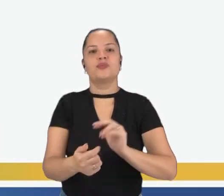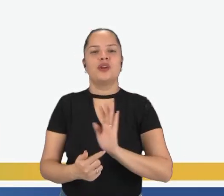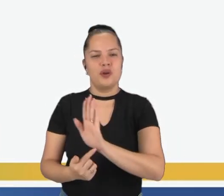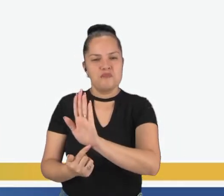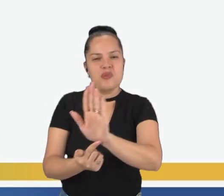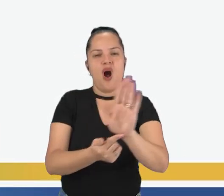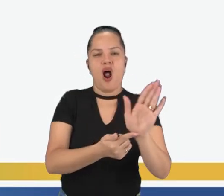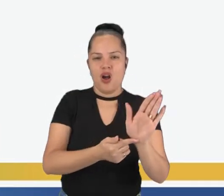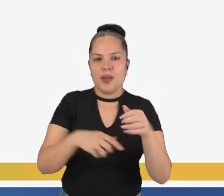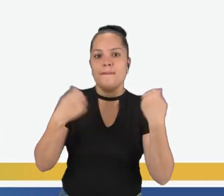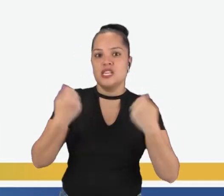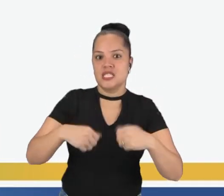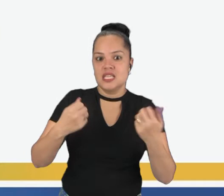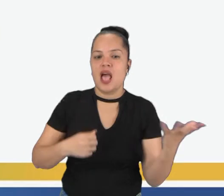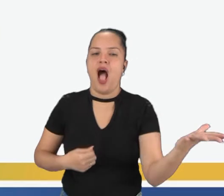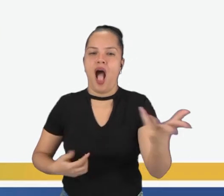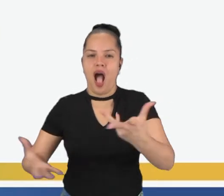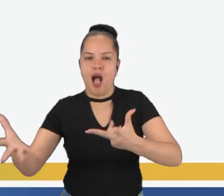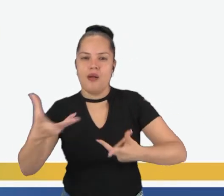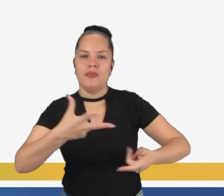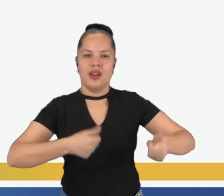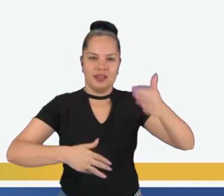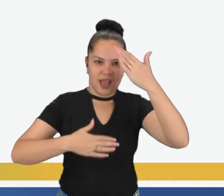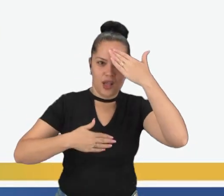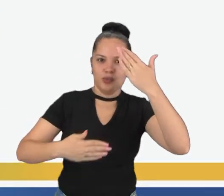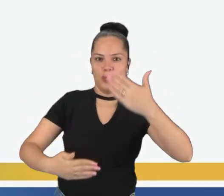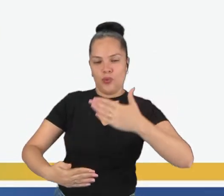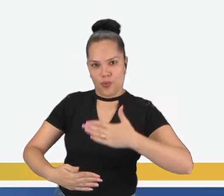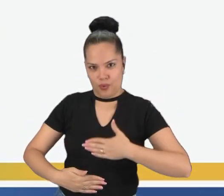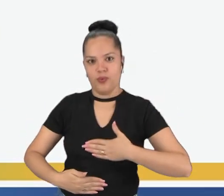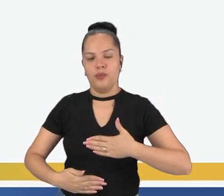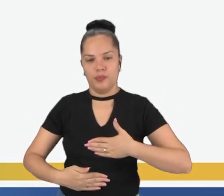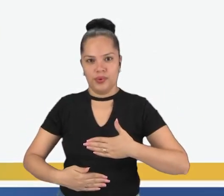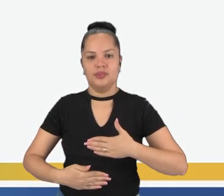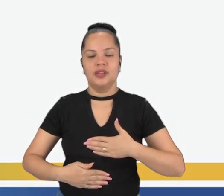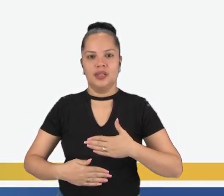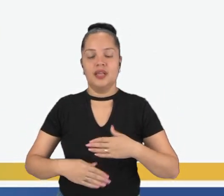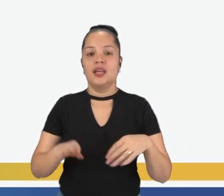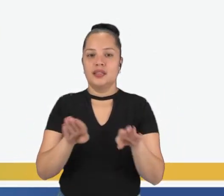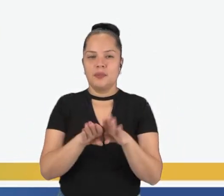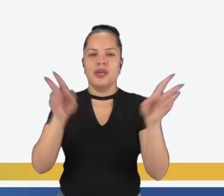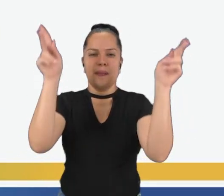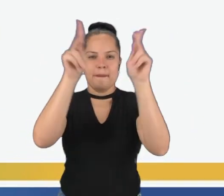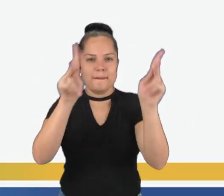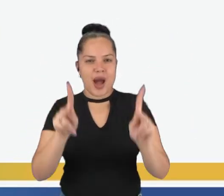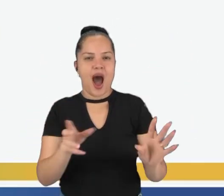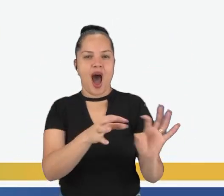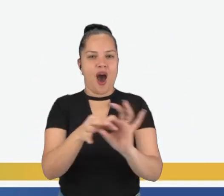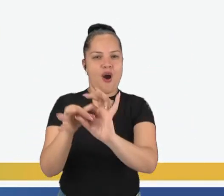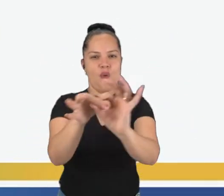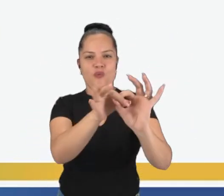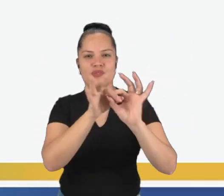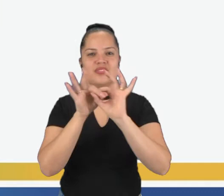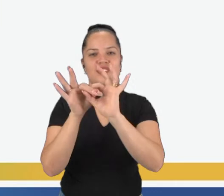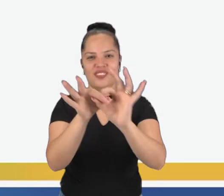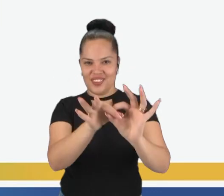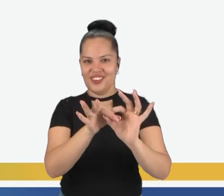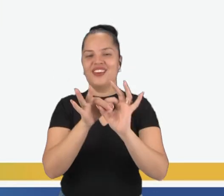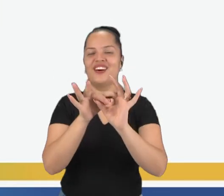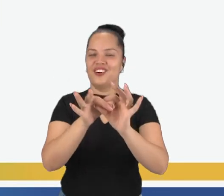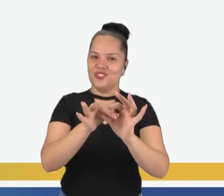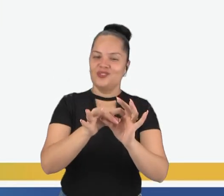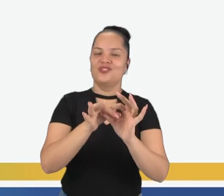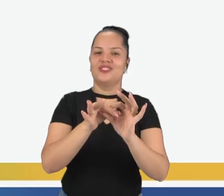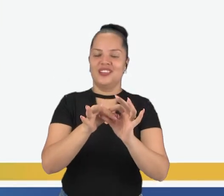né, uma habilidade muito importante desses jovens. E eles têm o lema de paz, de união, de diversão, né? E o